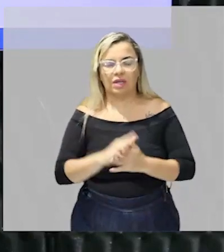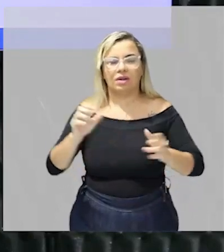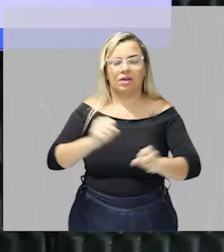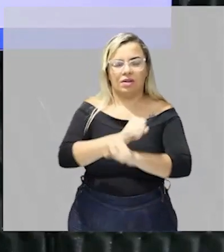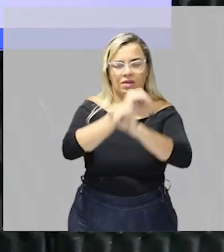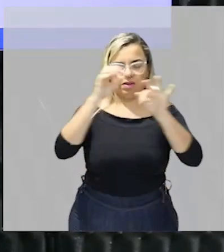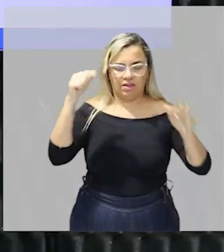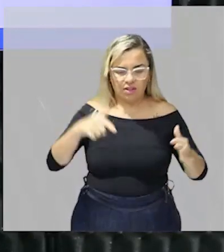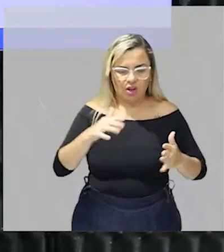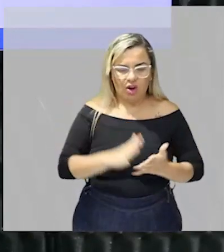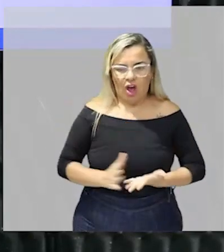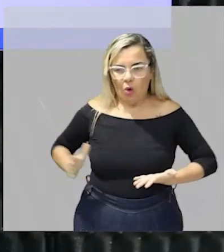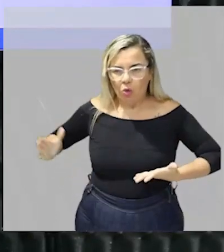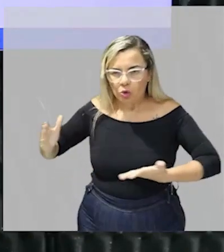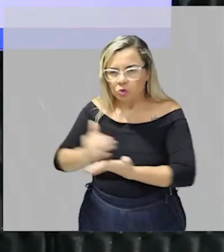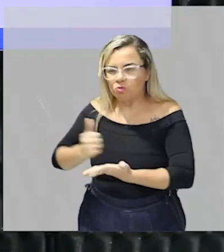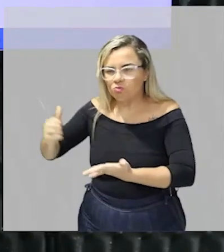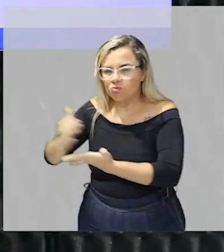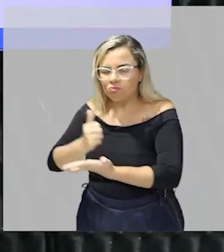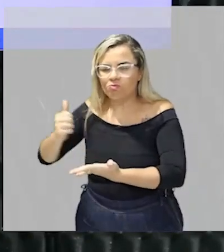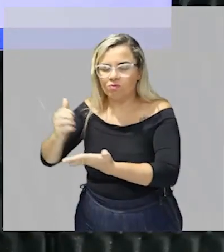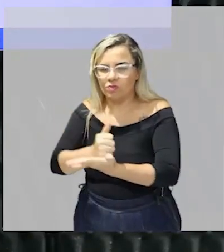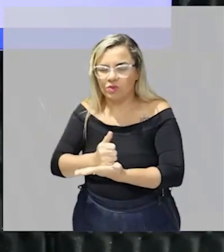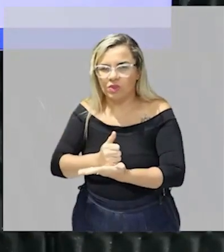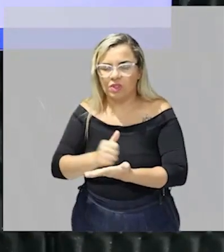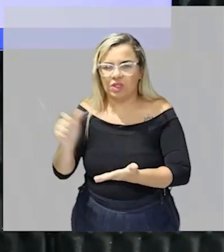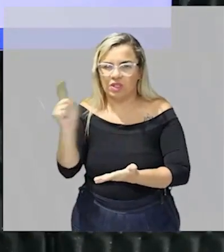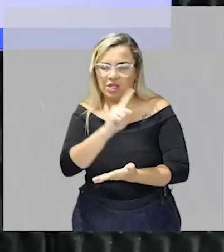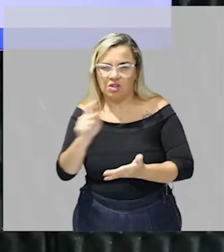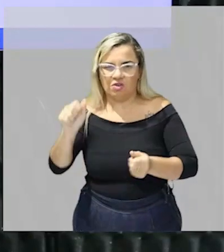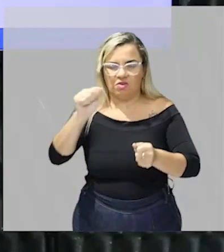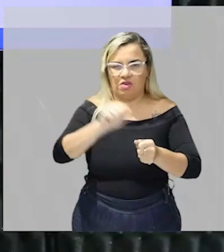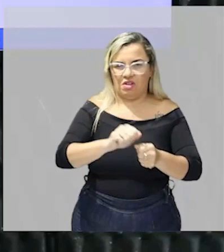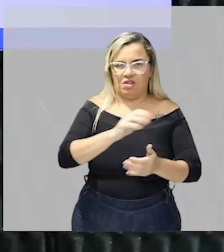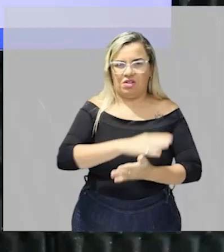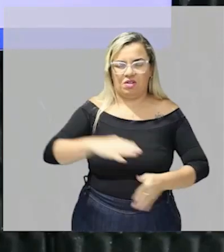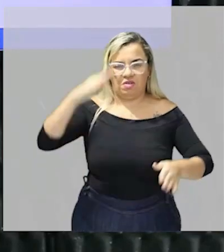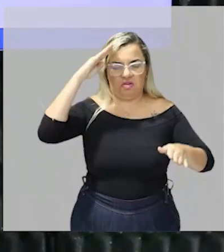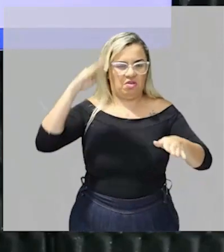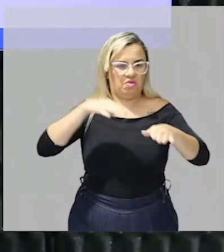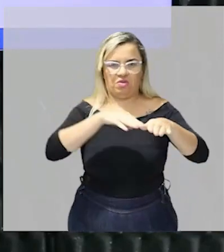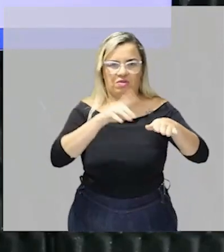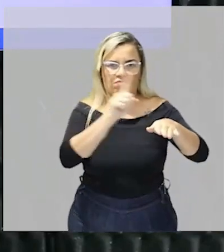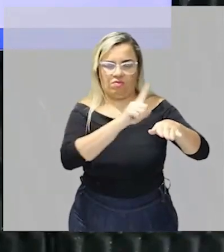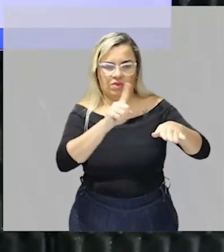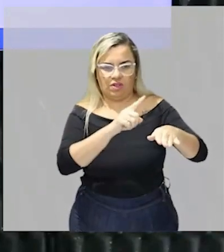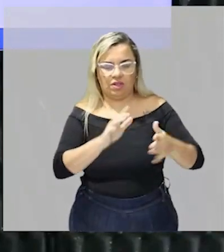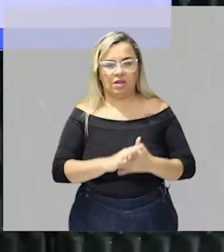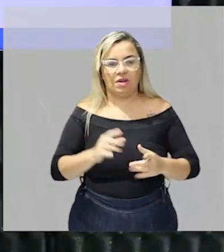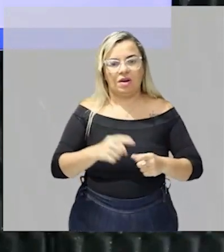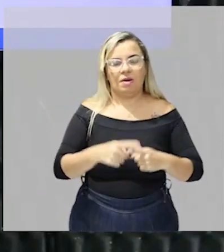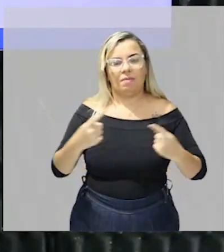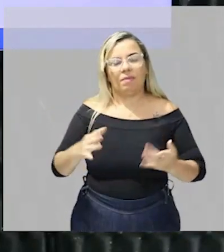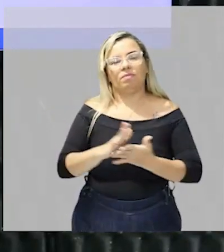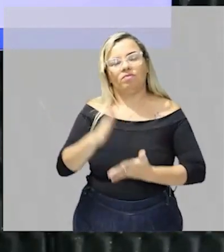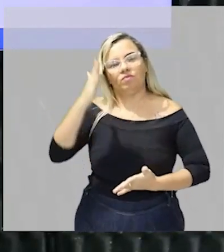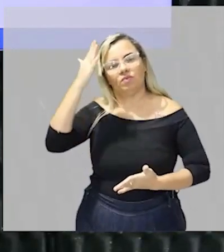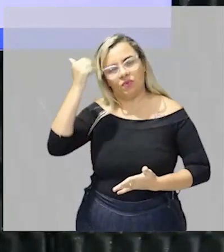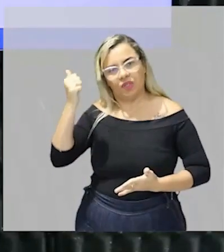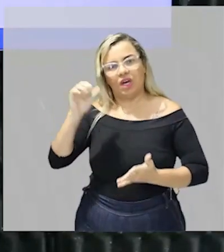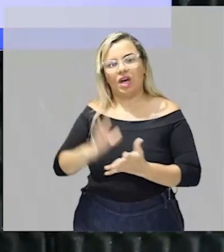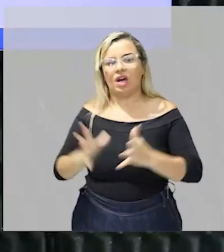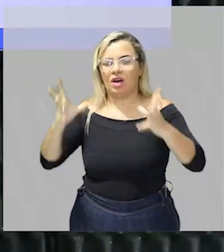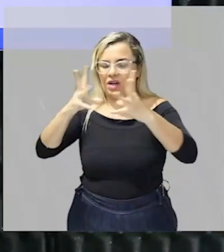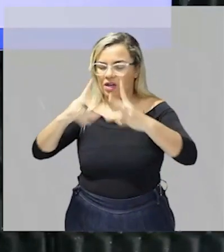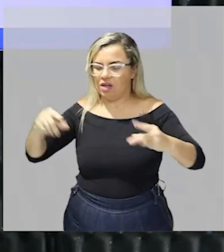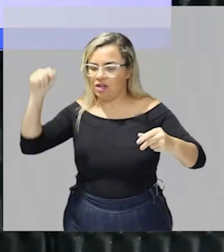e Cortés é um conquistador. Ele não faz parte do exército espanhol. Tá? Apesar de saber que há o